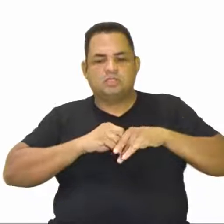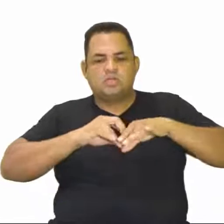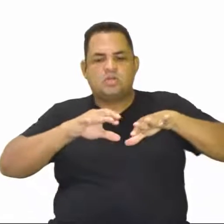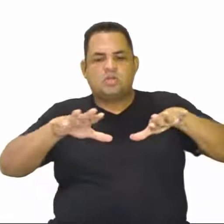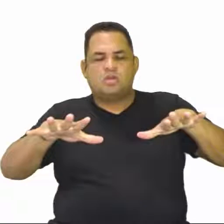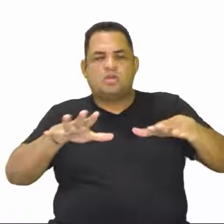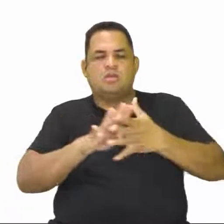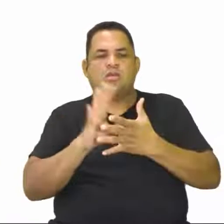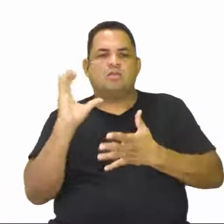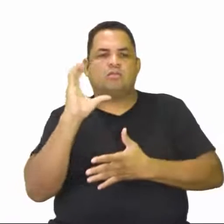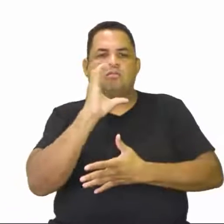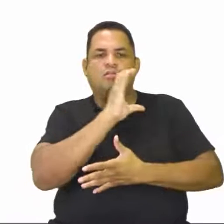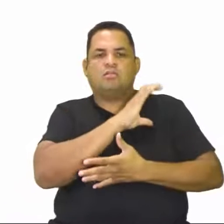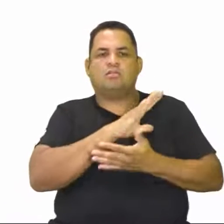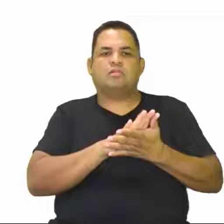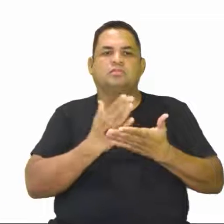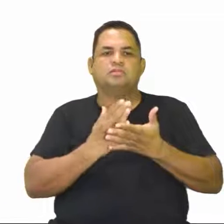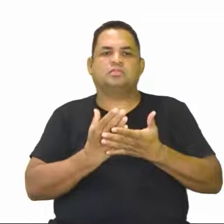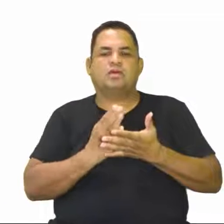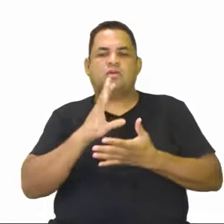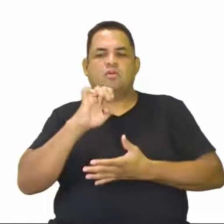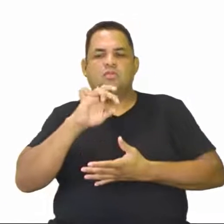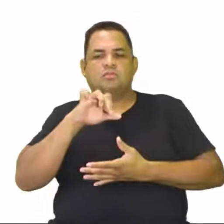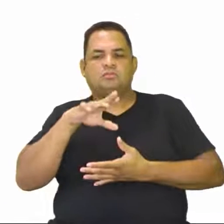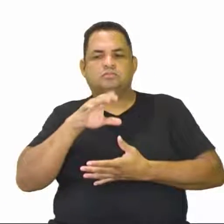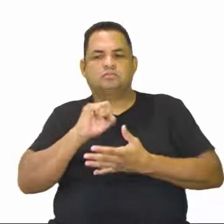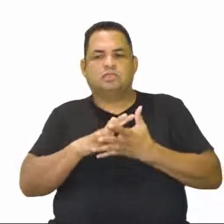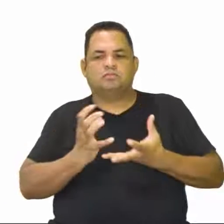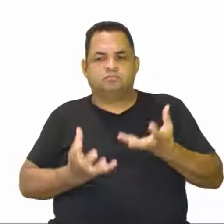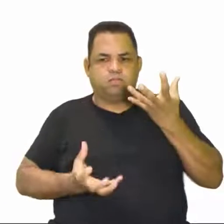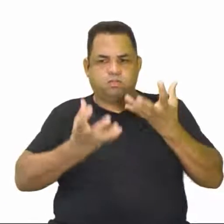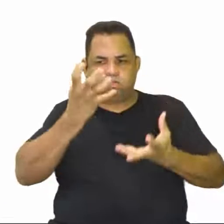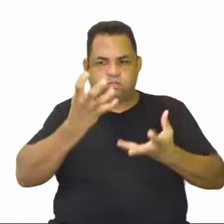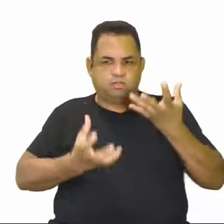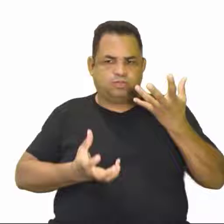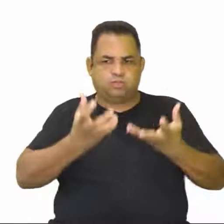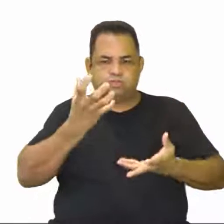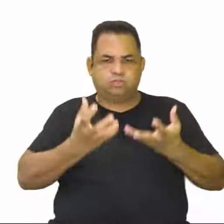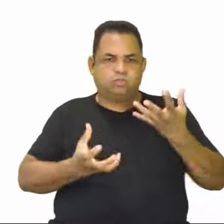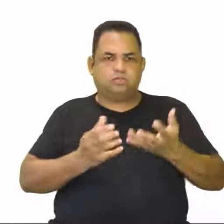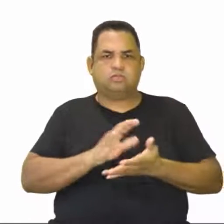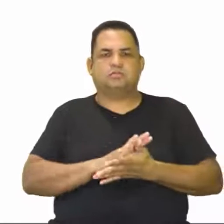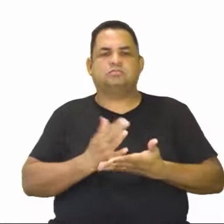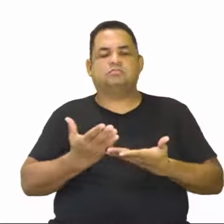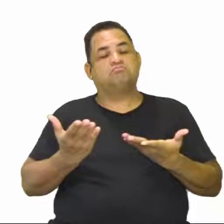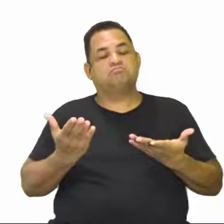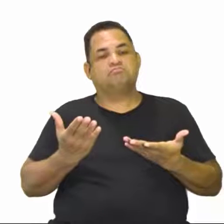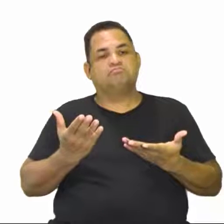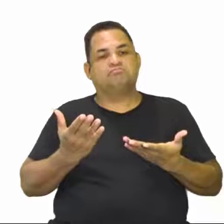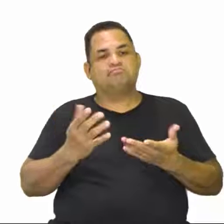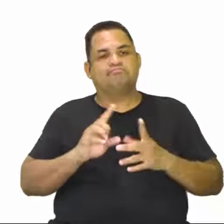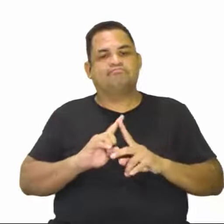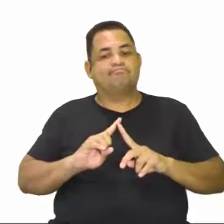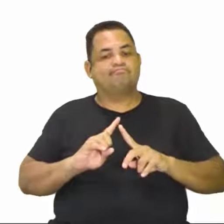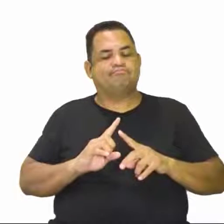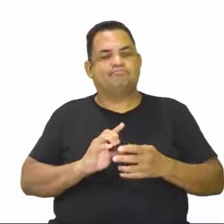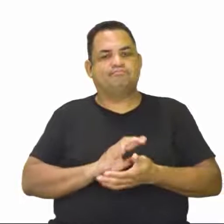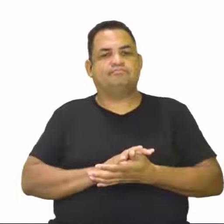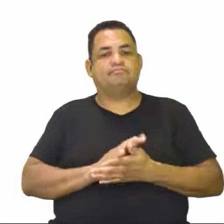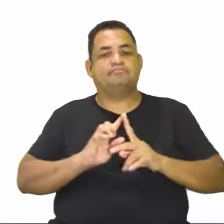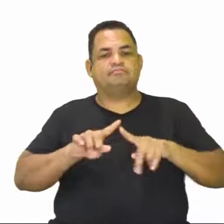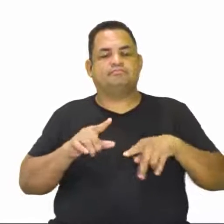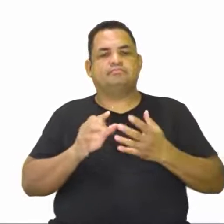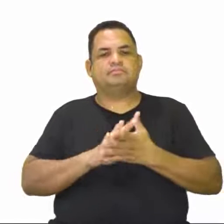que isso ocorre nas combustões. Isso não quer dizer que toda reação química vai liberar calor, mas